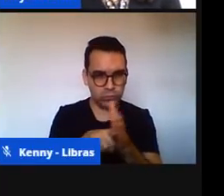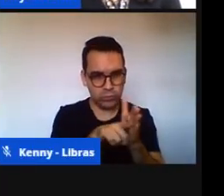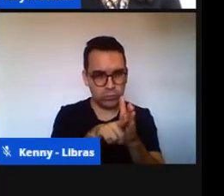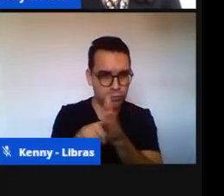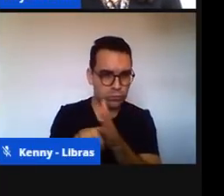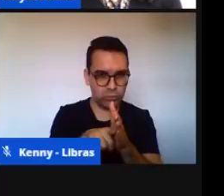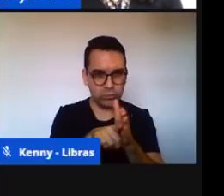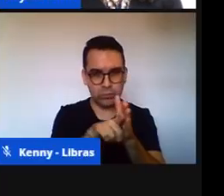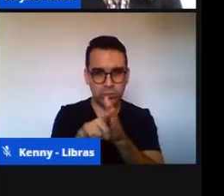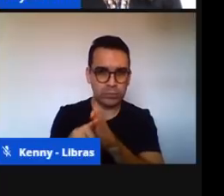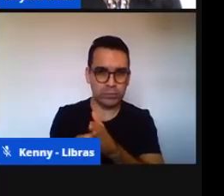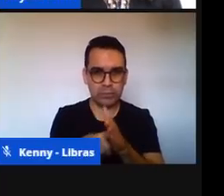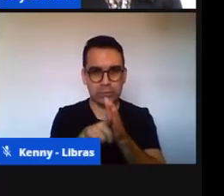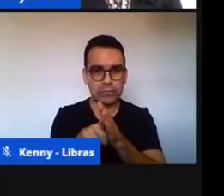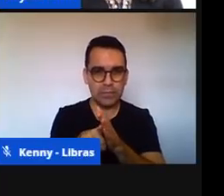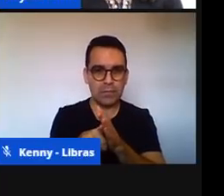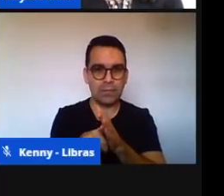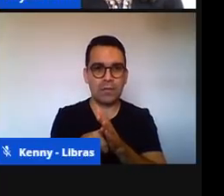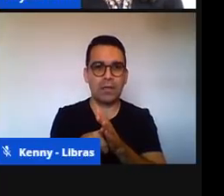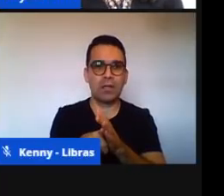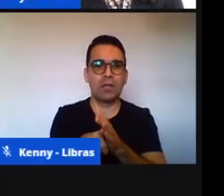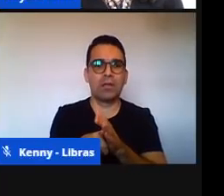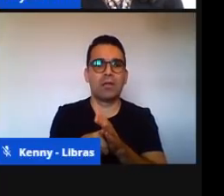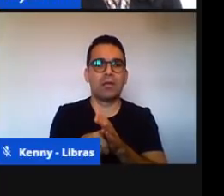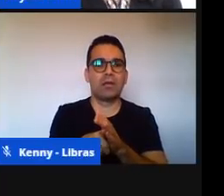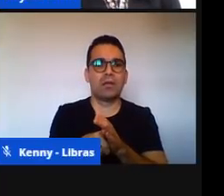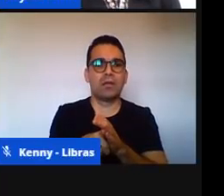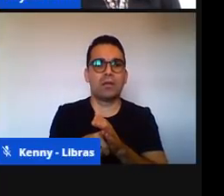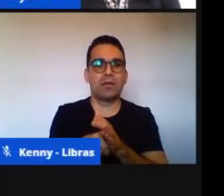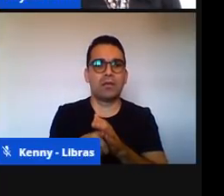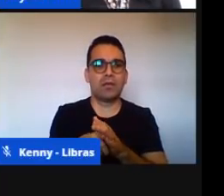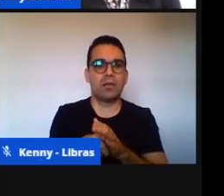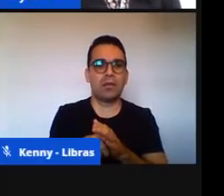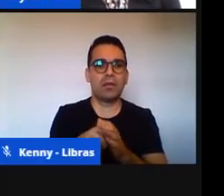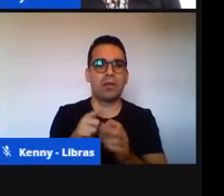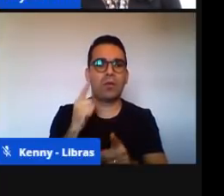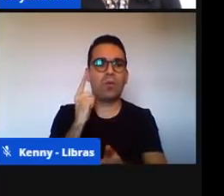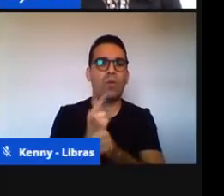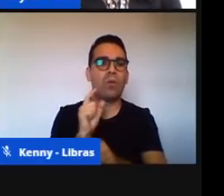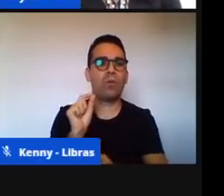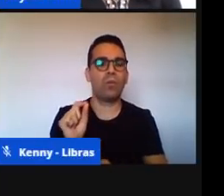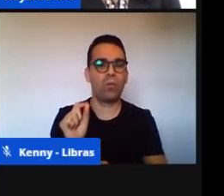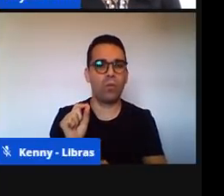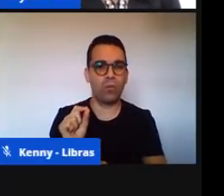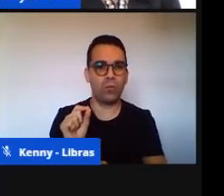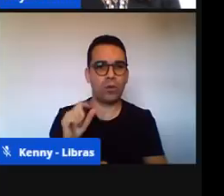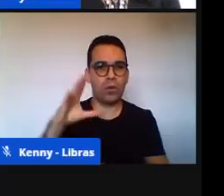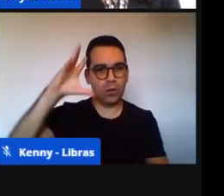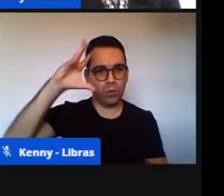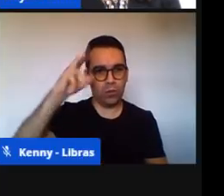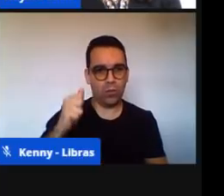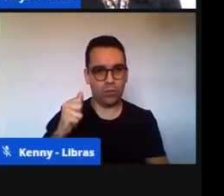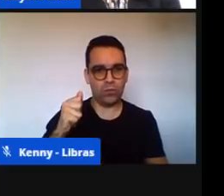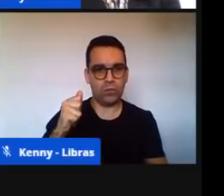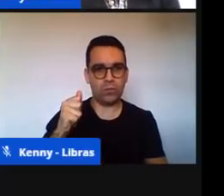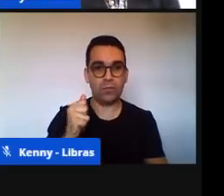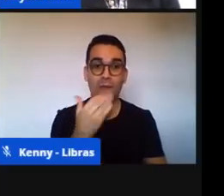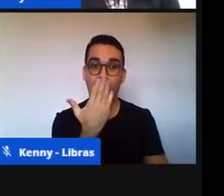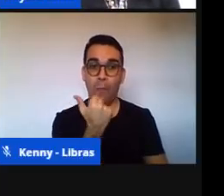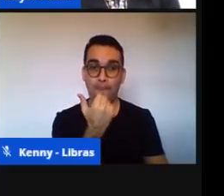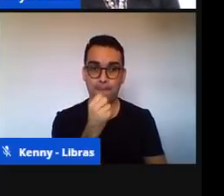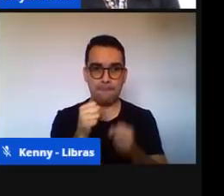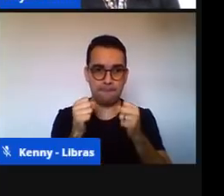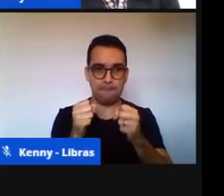por alimentos. Mas a gente precisa ficar atento à superfície onde esses alimentos vão ser manipulados,